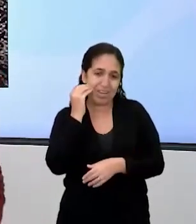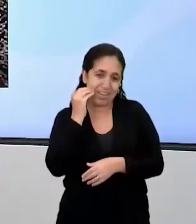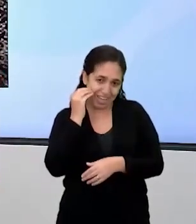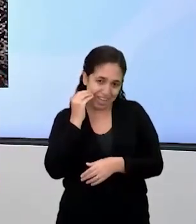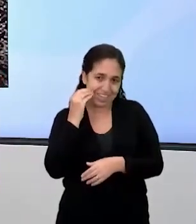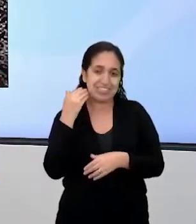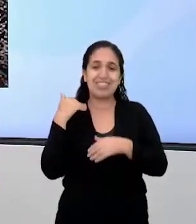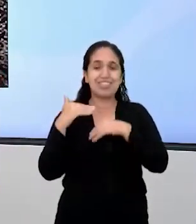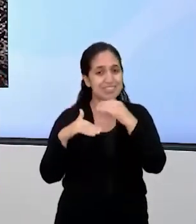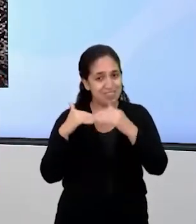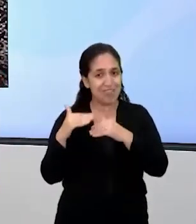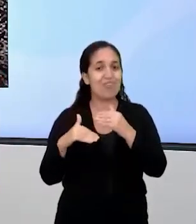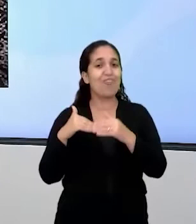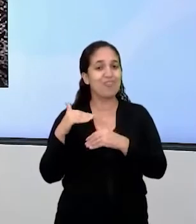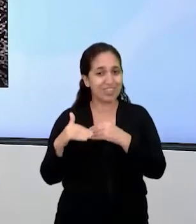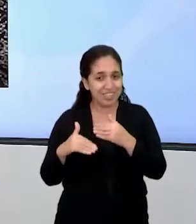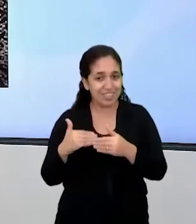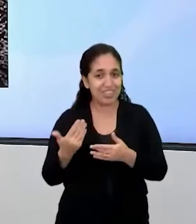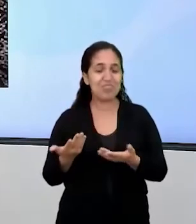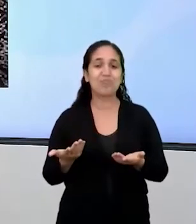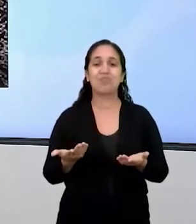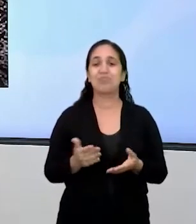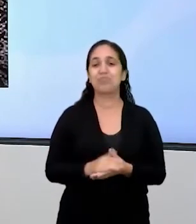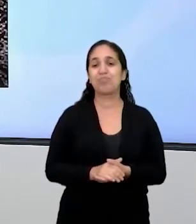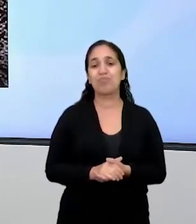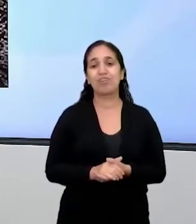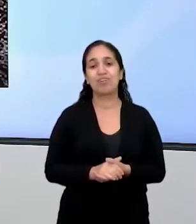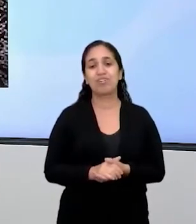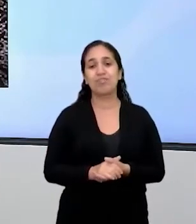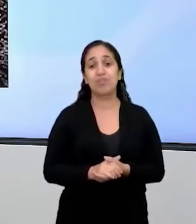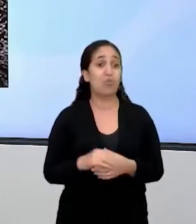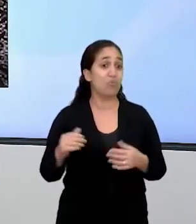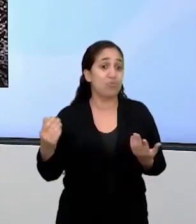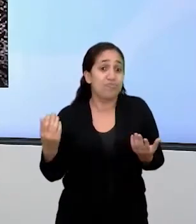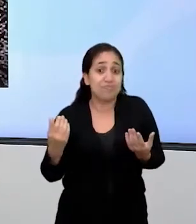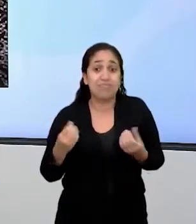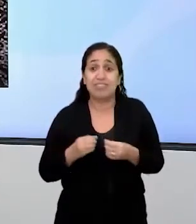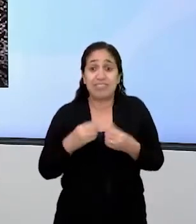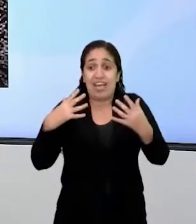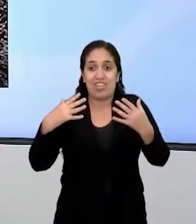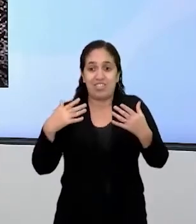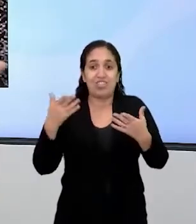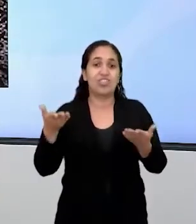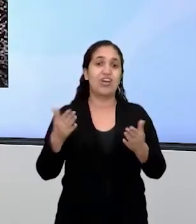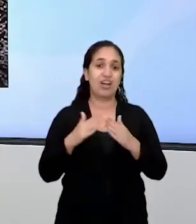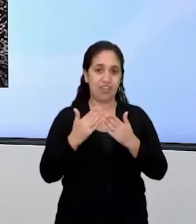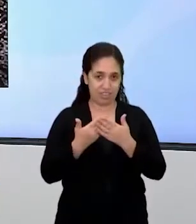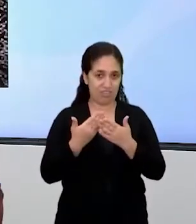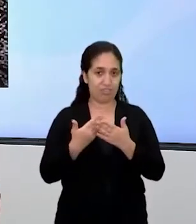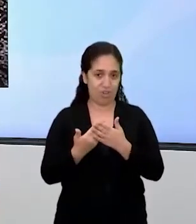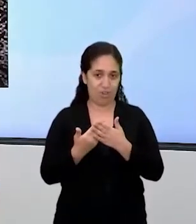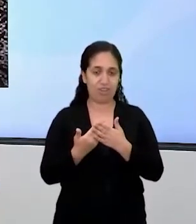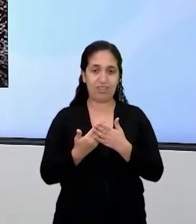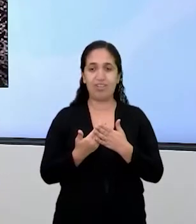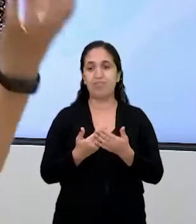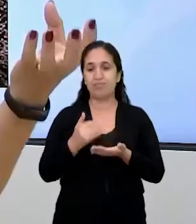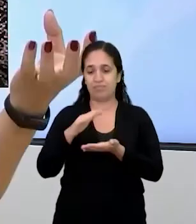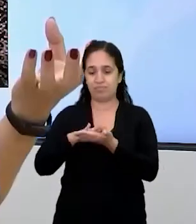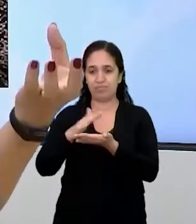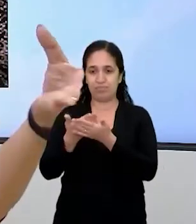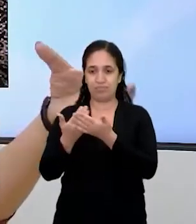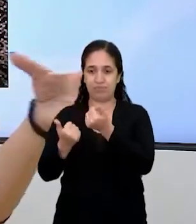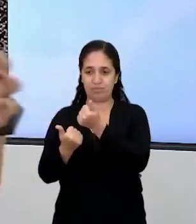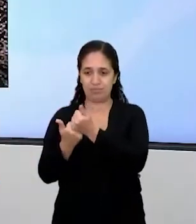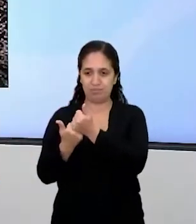sendo desenvolvido o start na escola de vocês, não somente do meu componente, mas